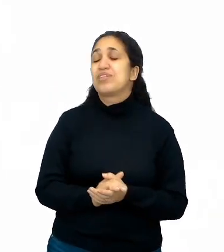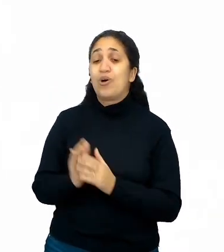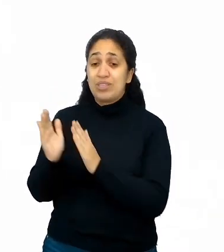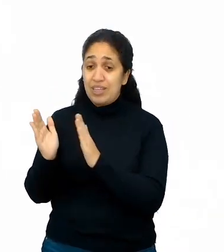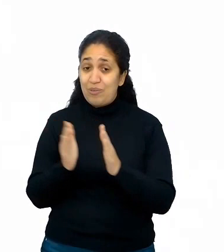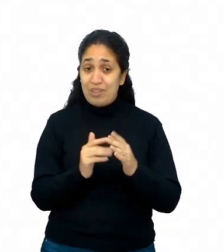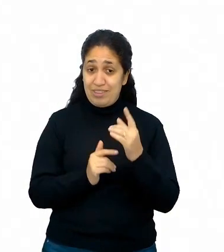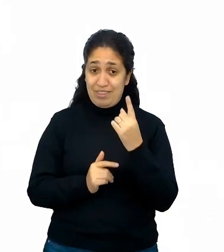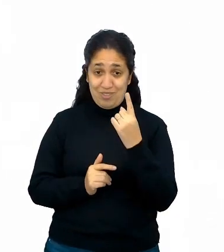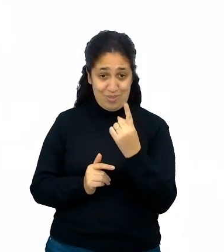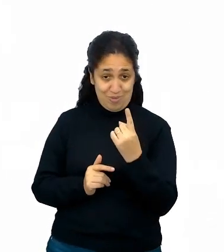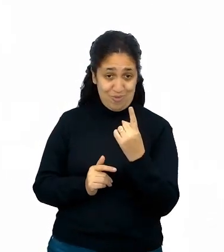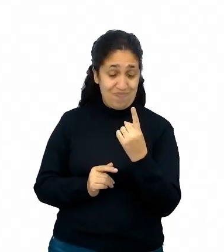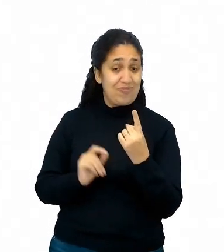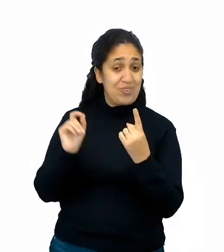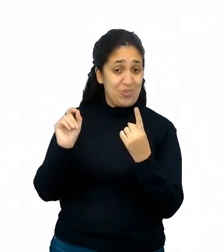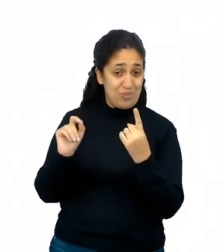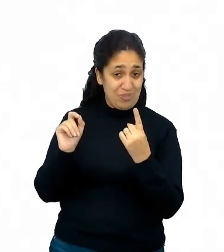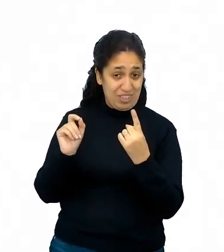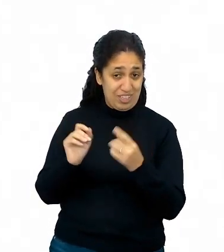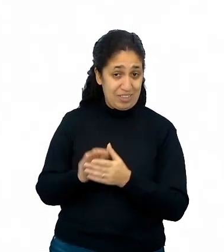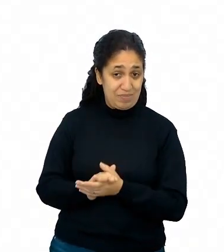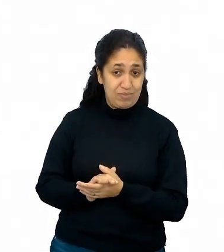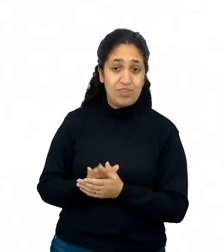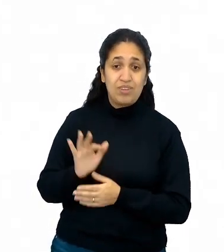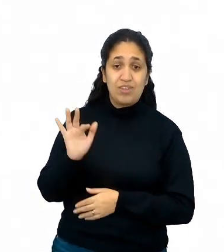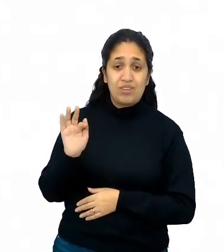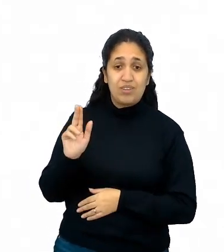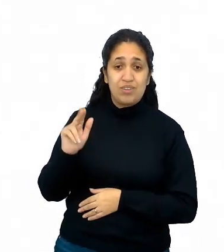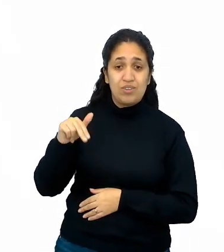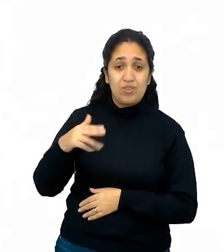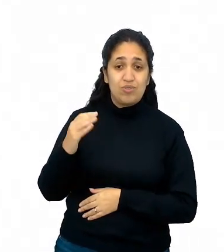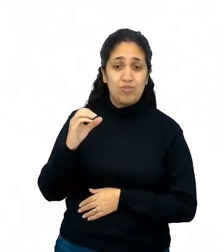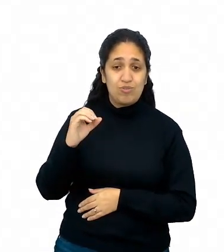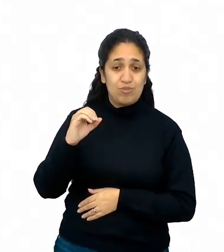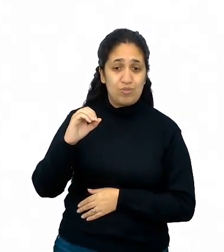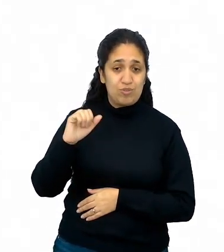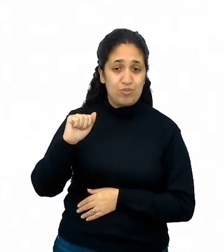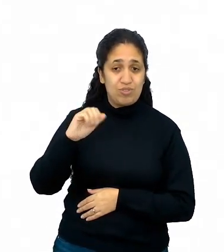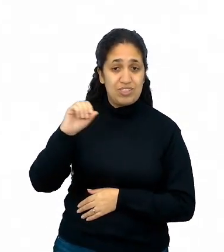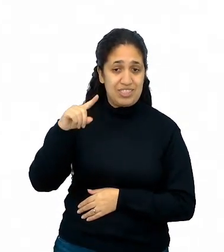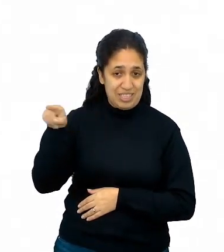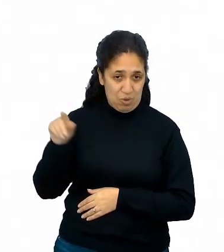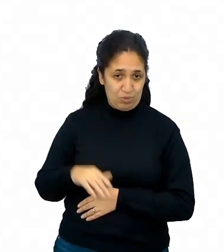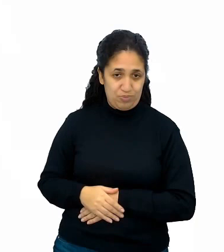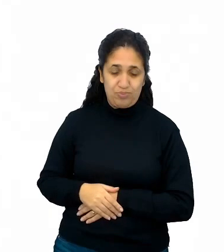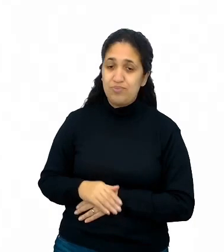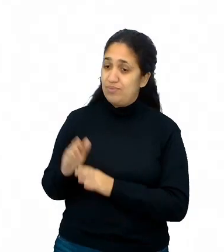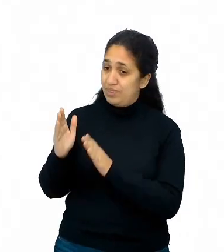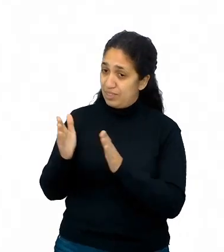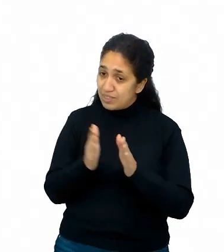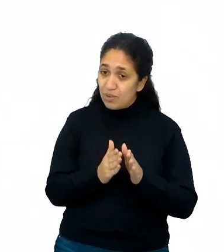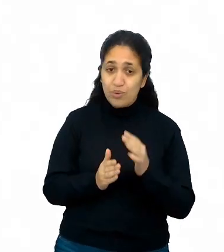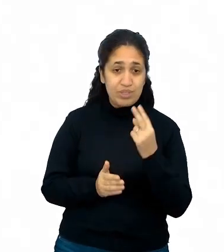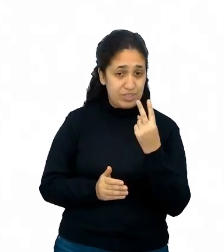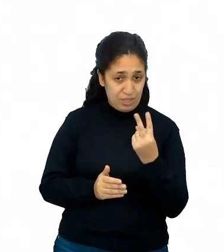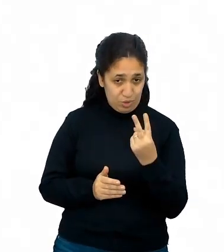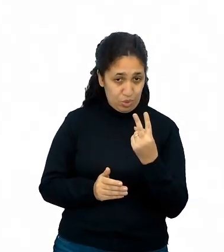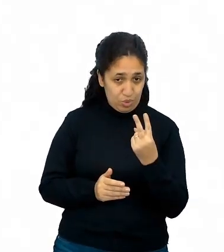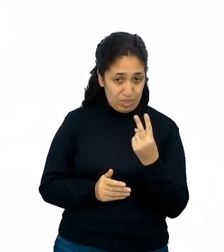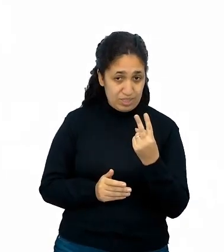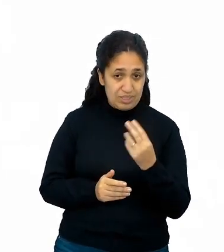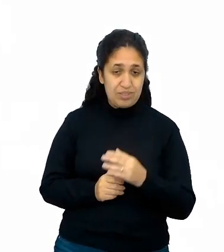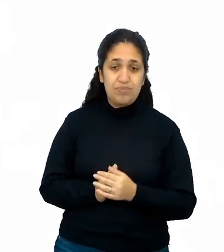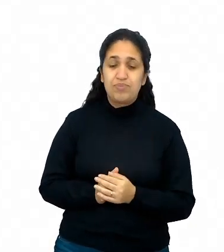1, ela vai falar de função como relação de dependência. A sequência 2 vai